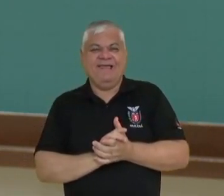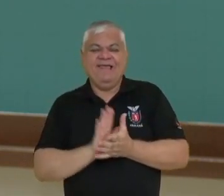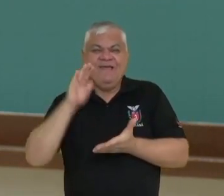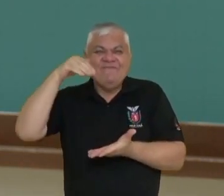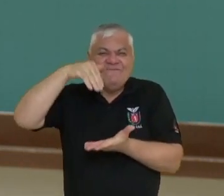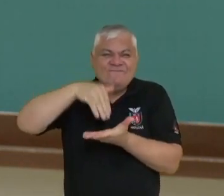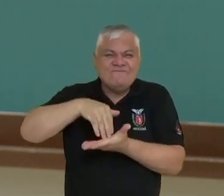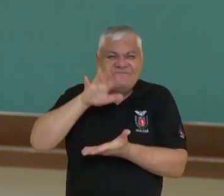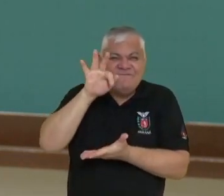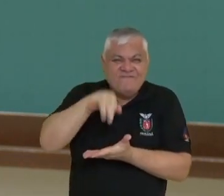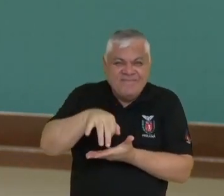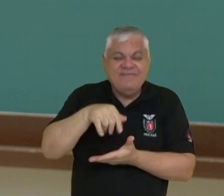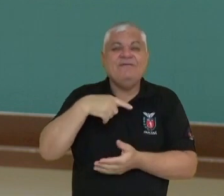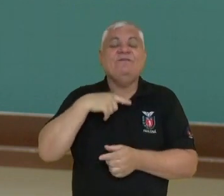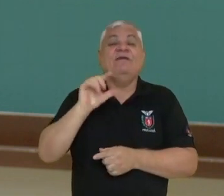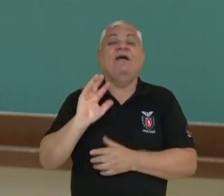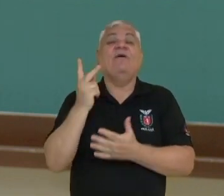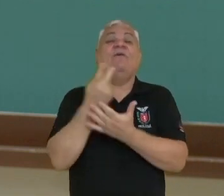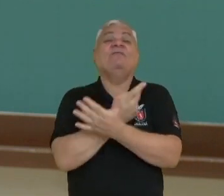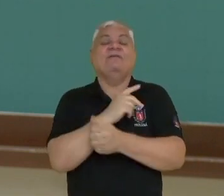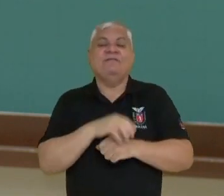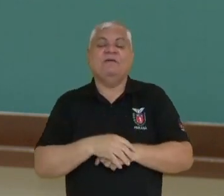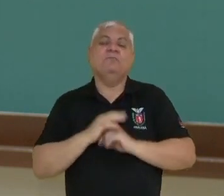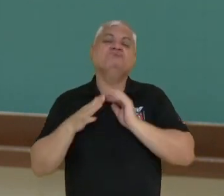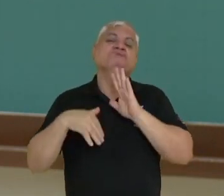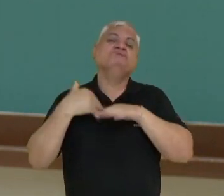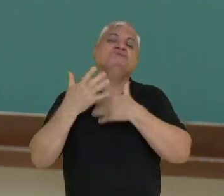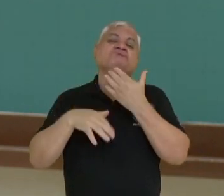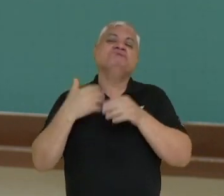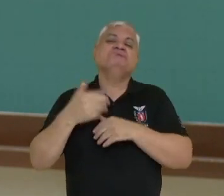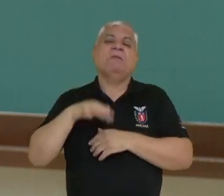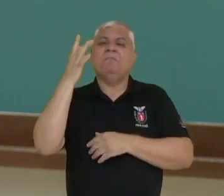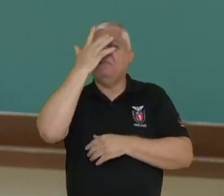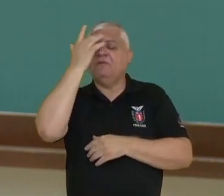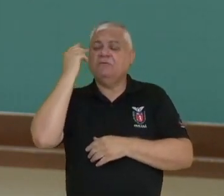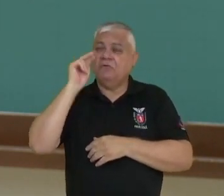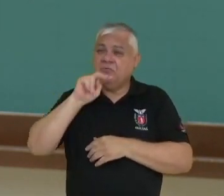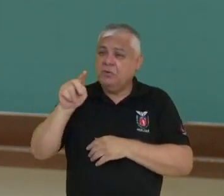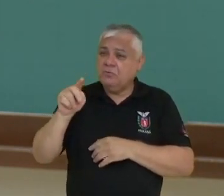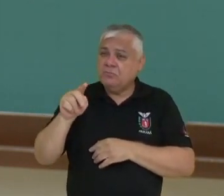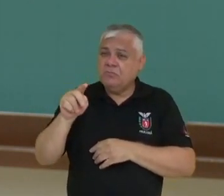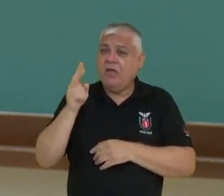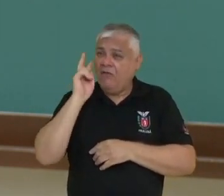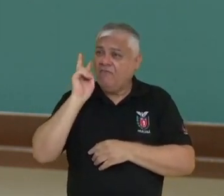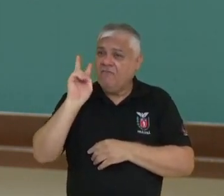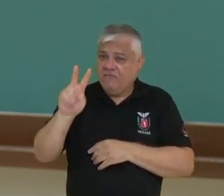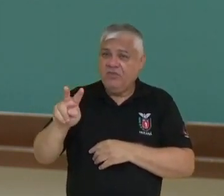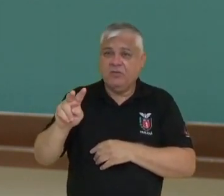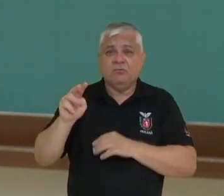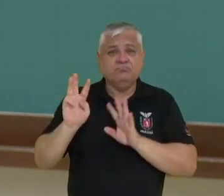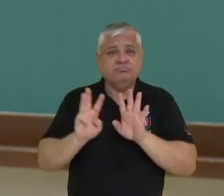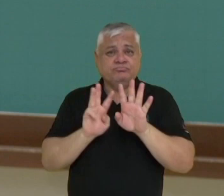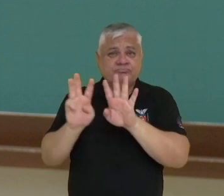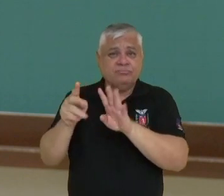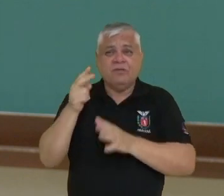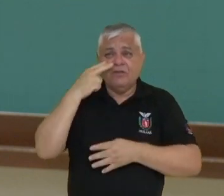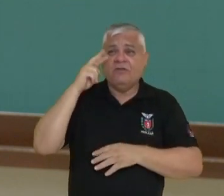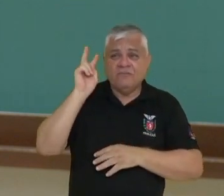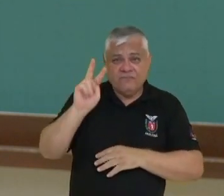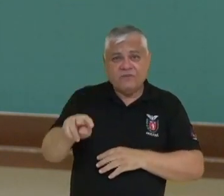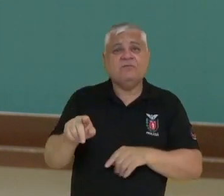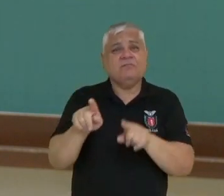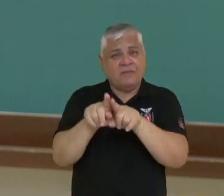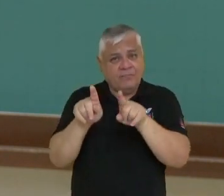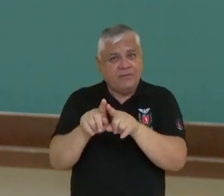que aconteceu? Depois de um tempo, quando outras pessoas passaram, algumas até diziam, né, ter